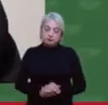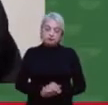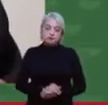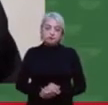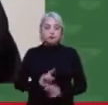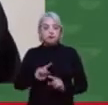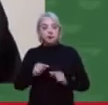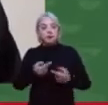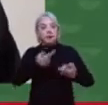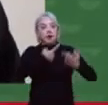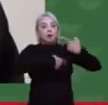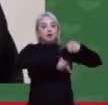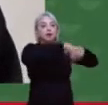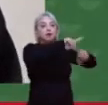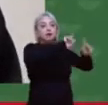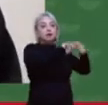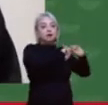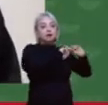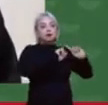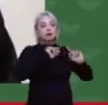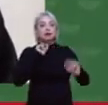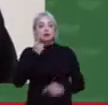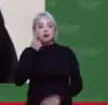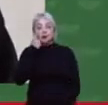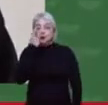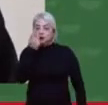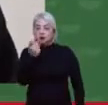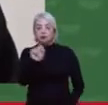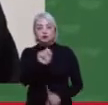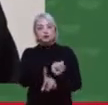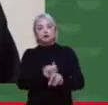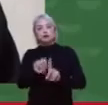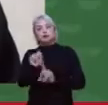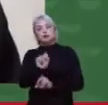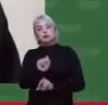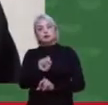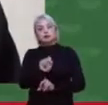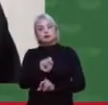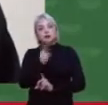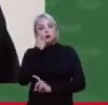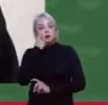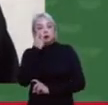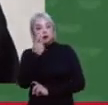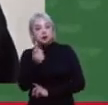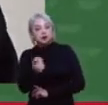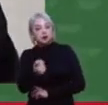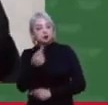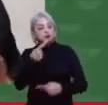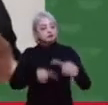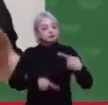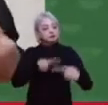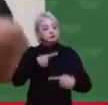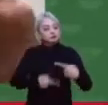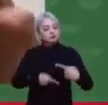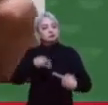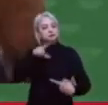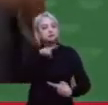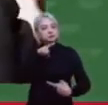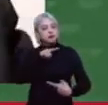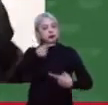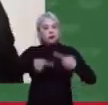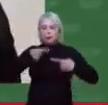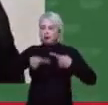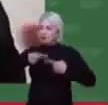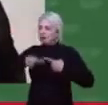Portanto, é um retrocesso do ponto de vista do interesse da sociedade, do interesse da política, que tem que